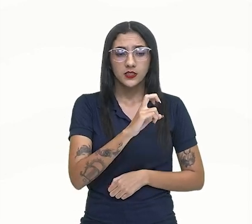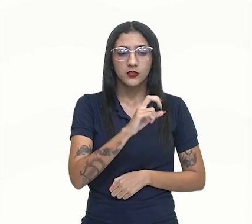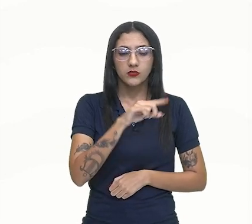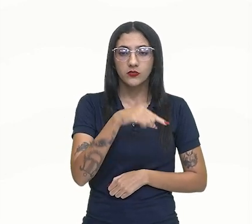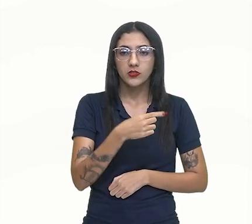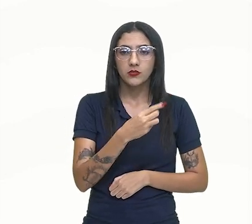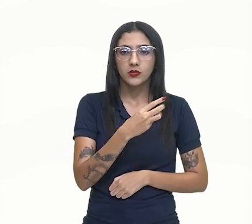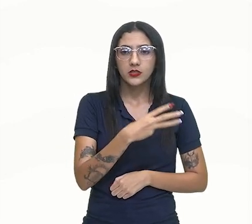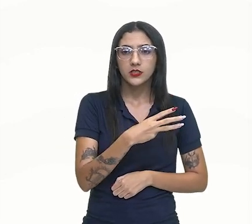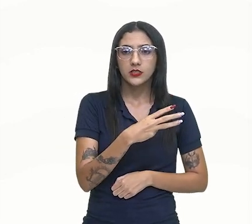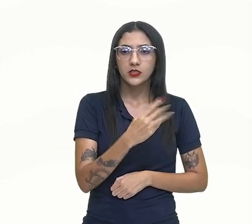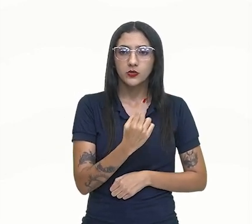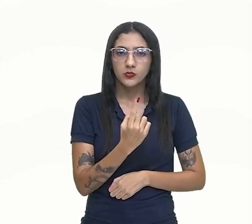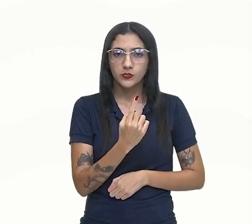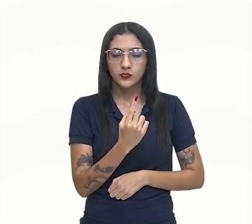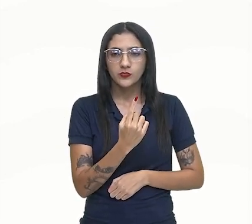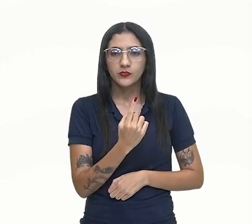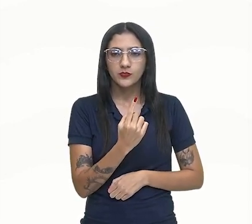5,31.